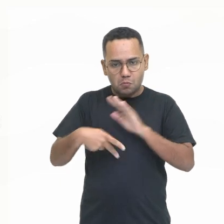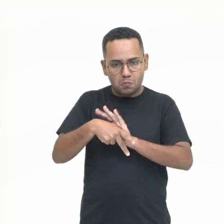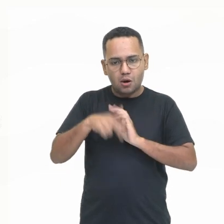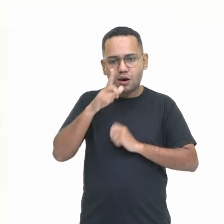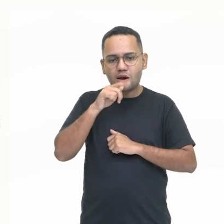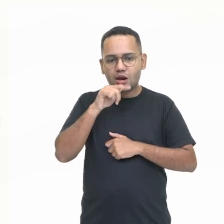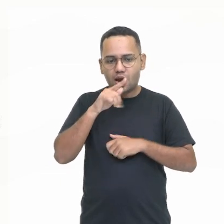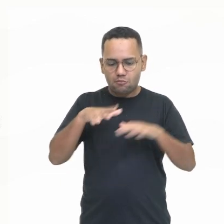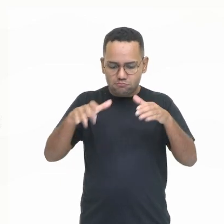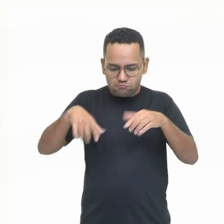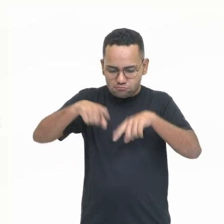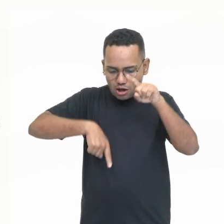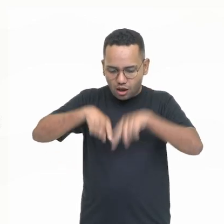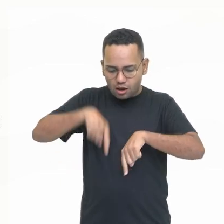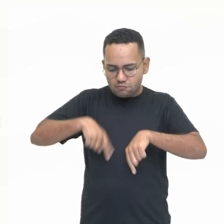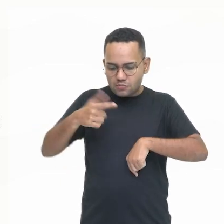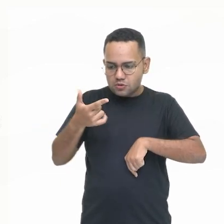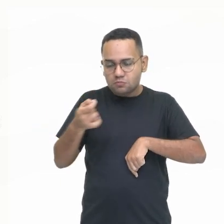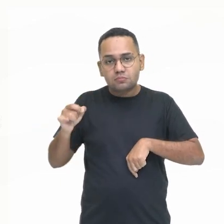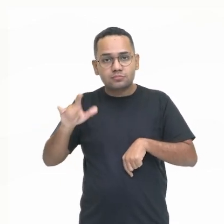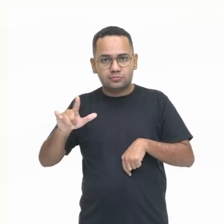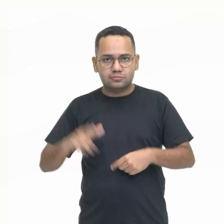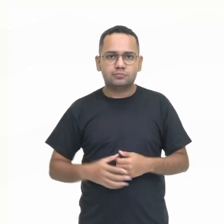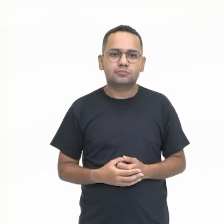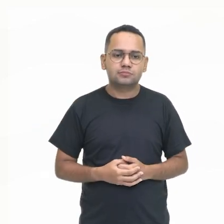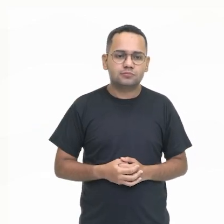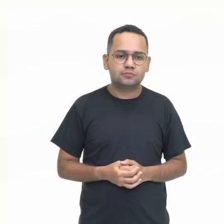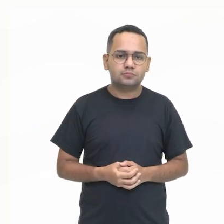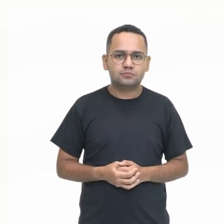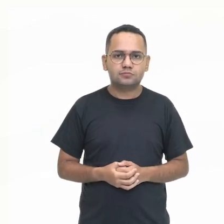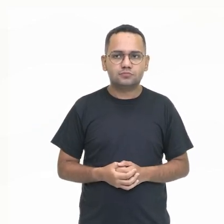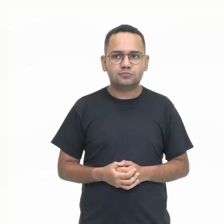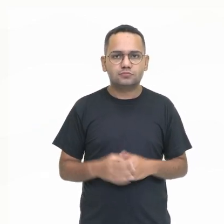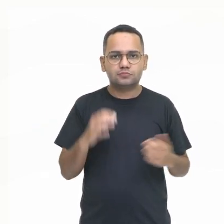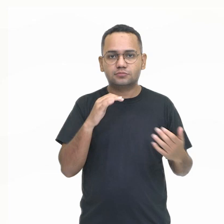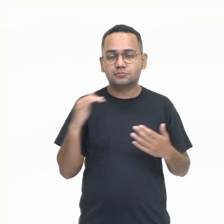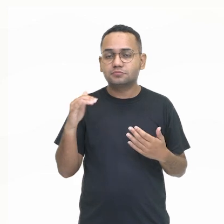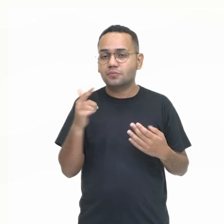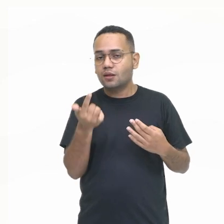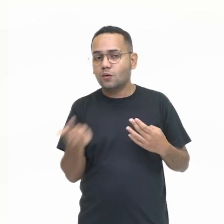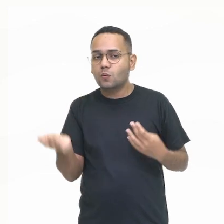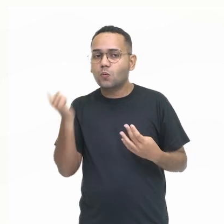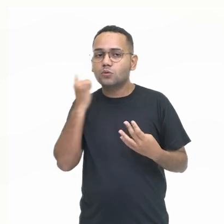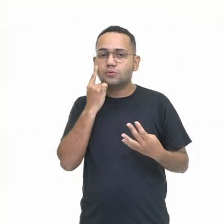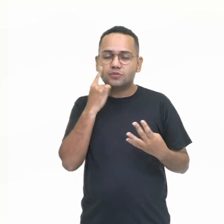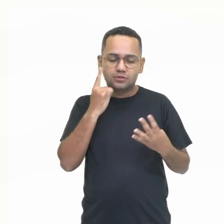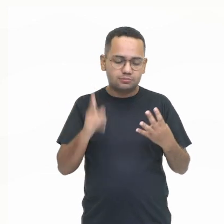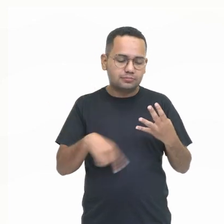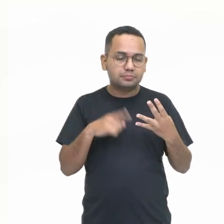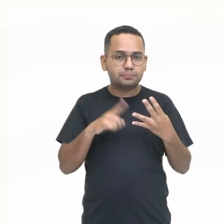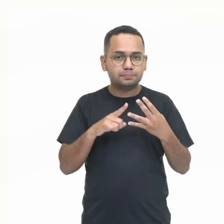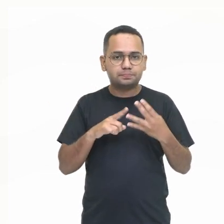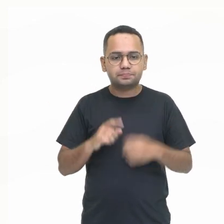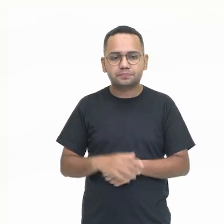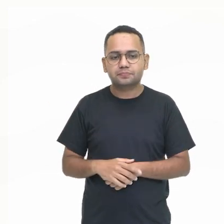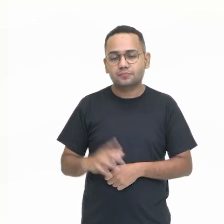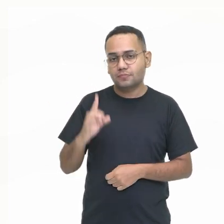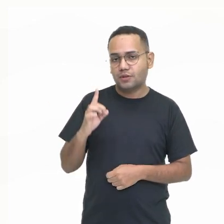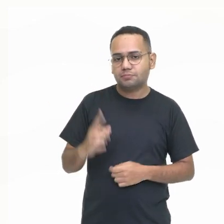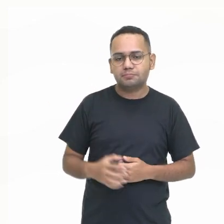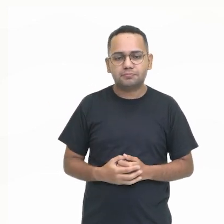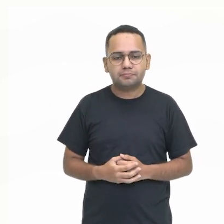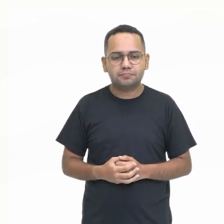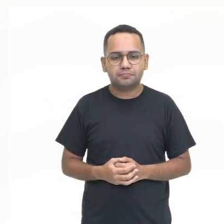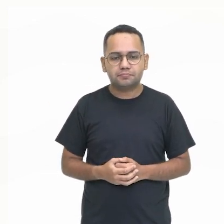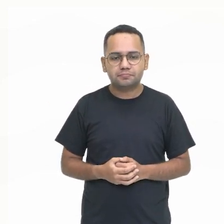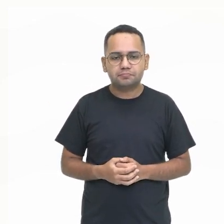reservatório é de 200 litros. Tudo bem? Bom, tem ainda uma letra D, ó, com relação ainda ao gráfico. Em quanto tempo